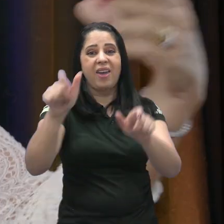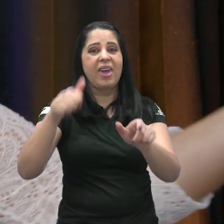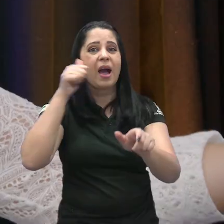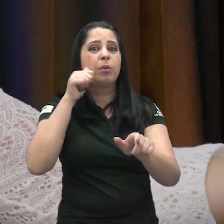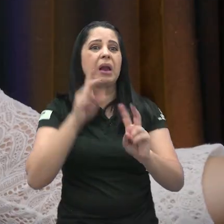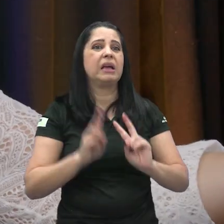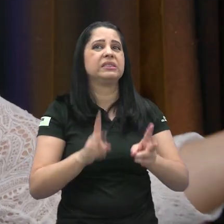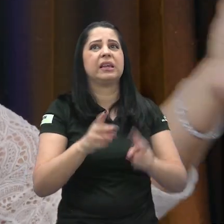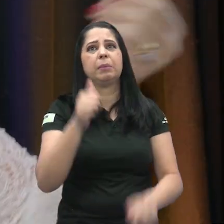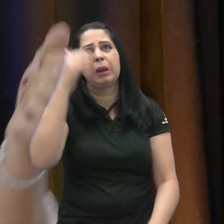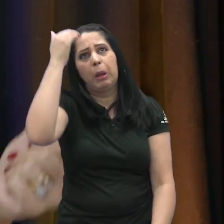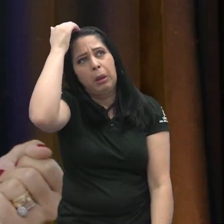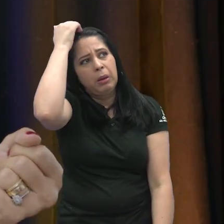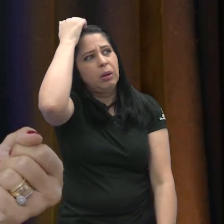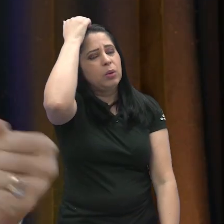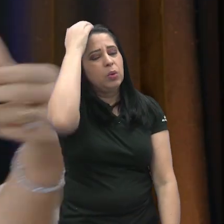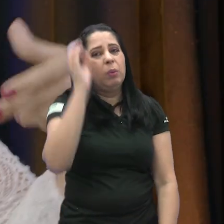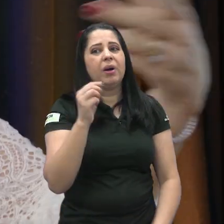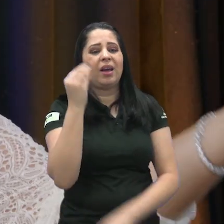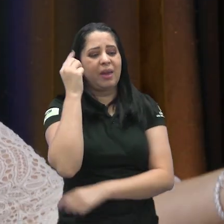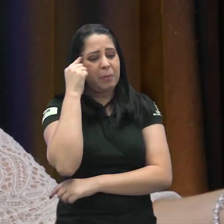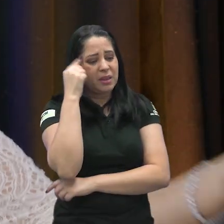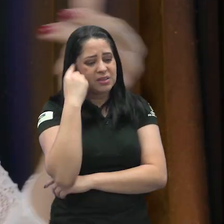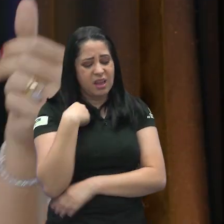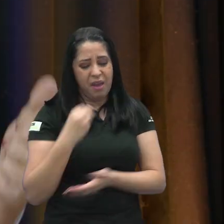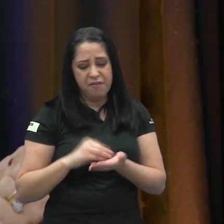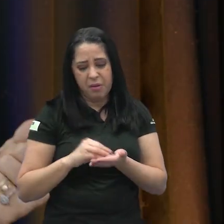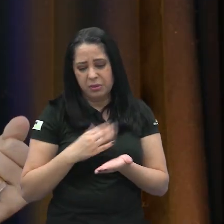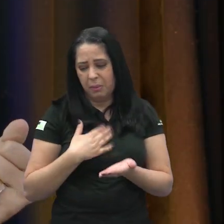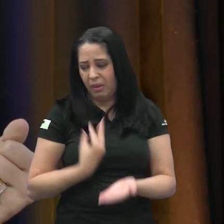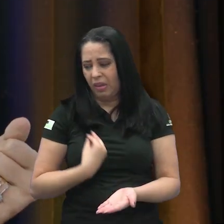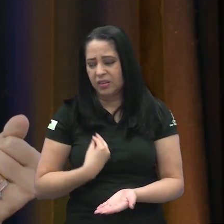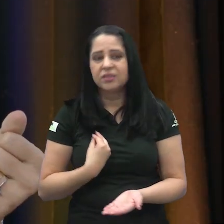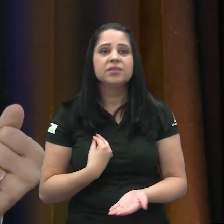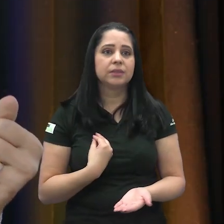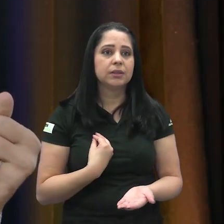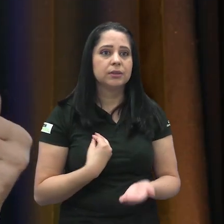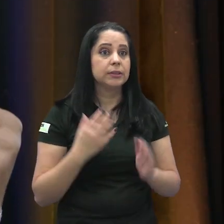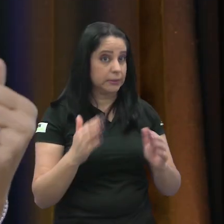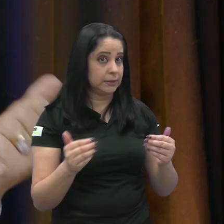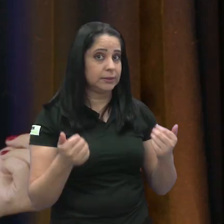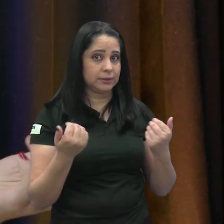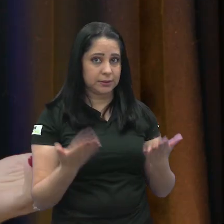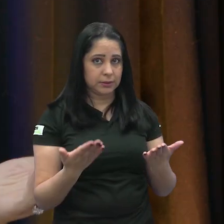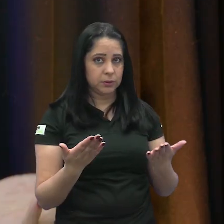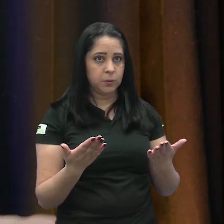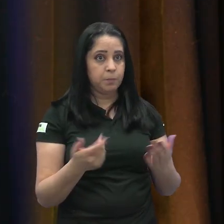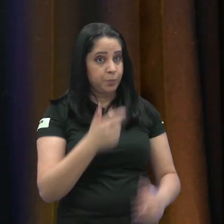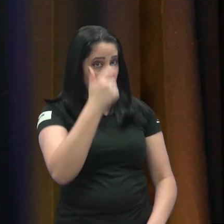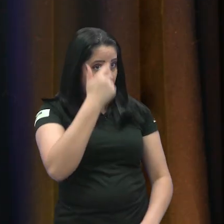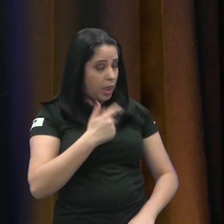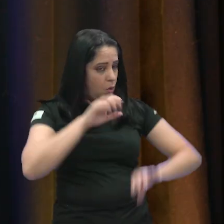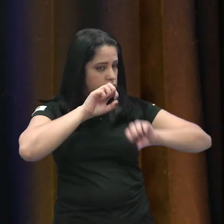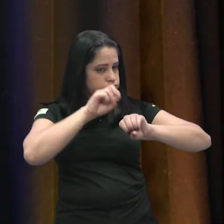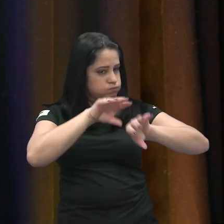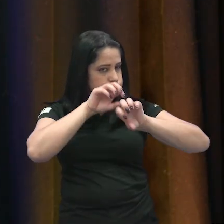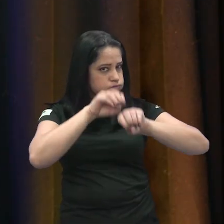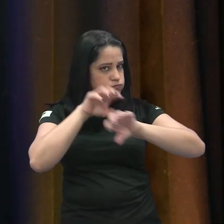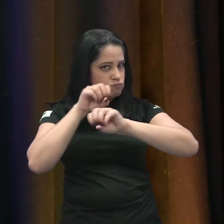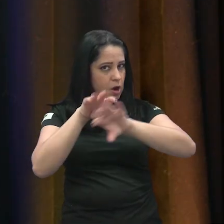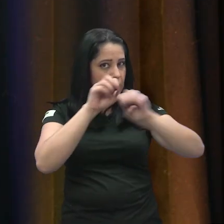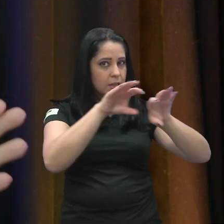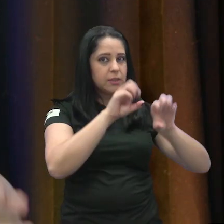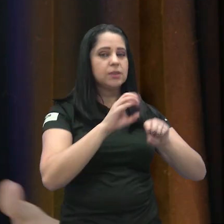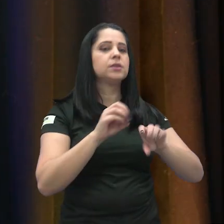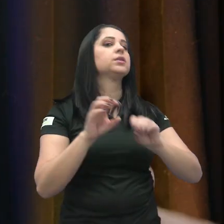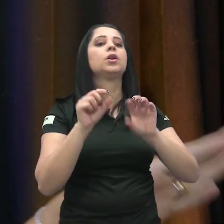se justificando do que faltou ou tentando buscar aquilo que faltou no passado. E essa questão do que eu entrego para elas é